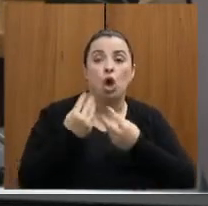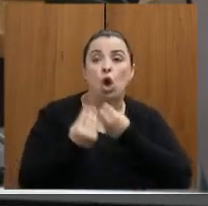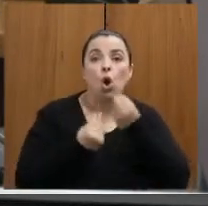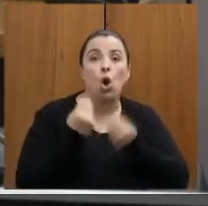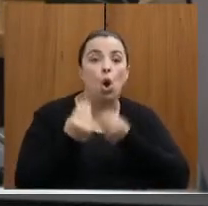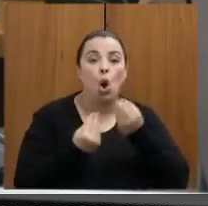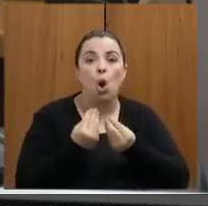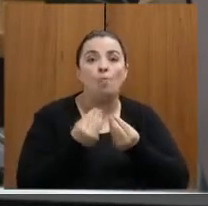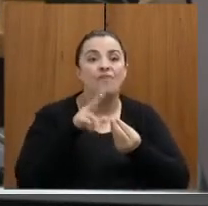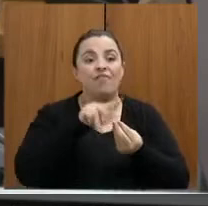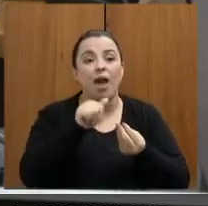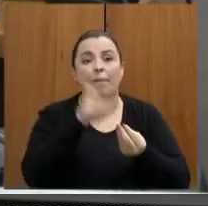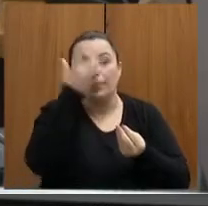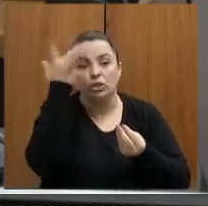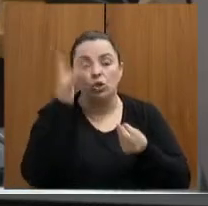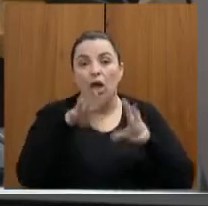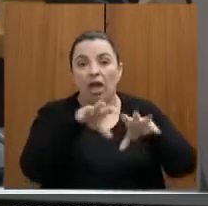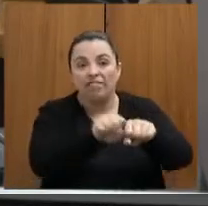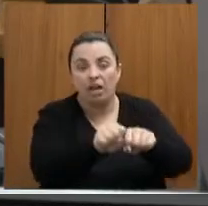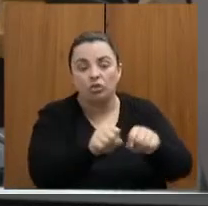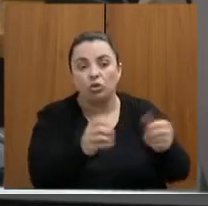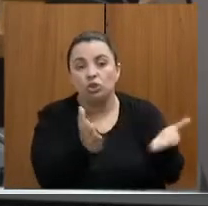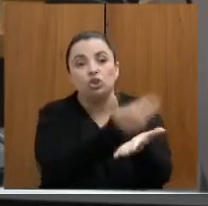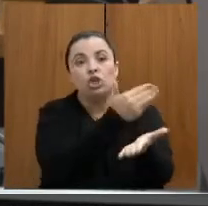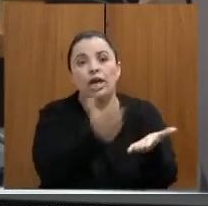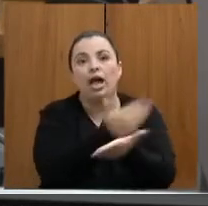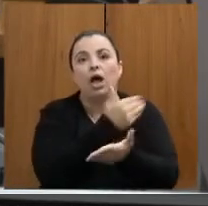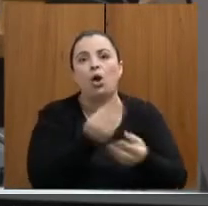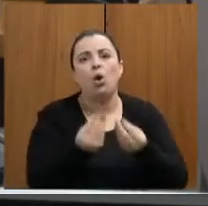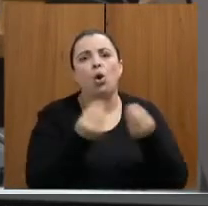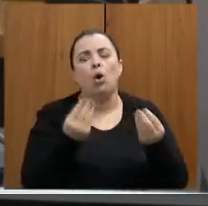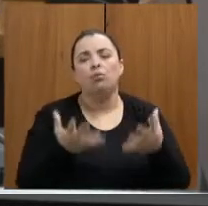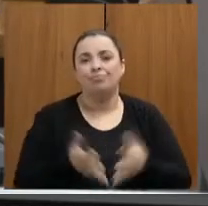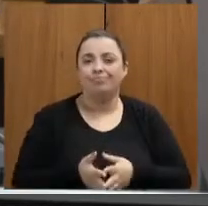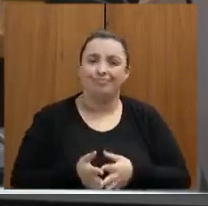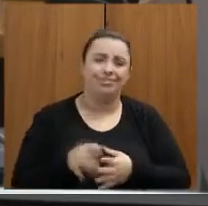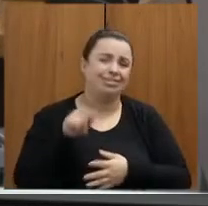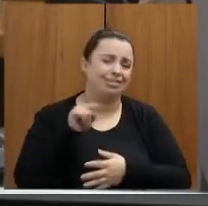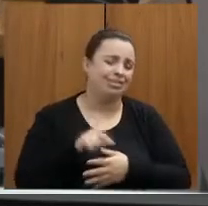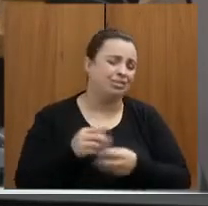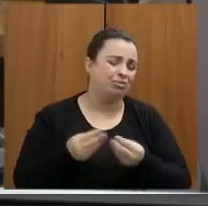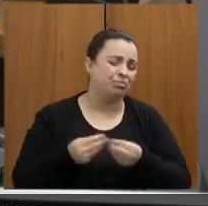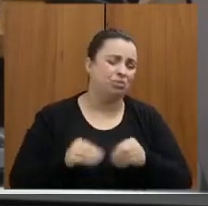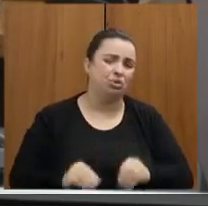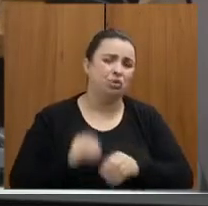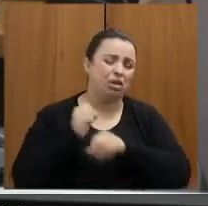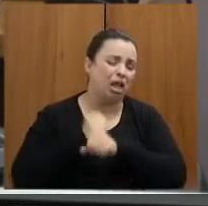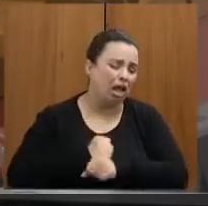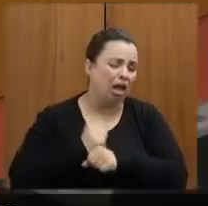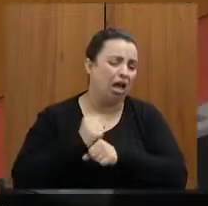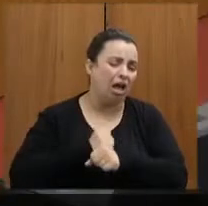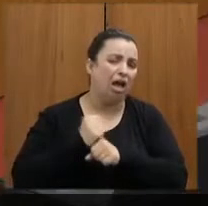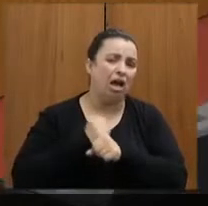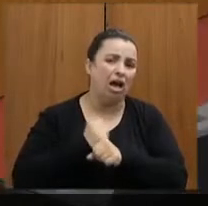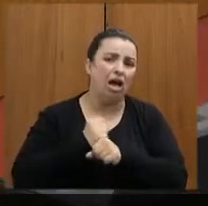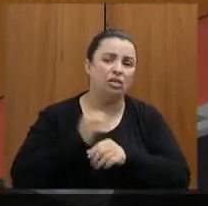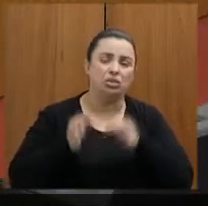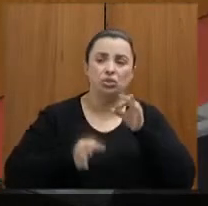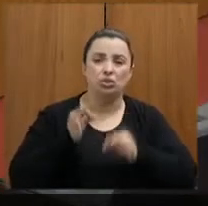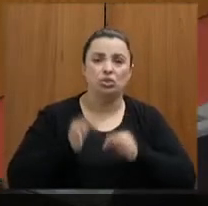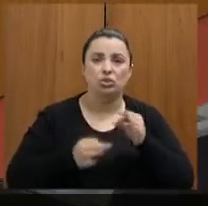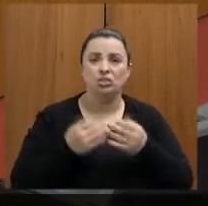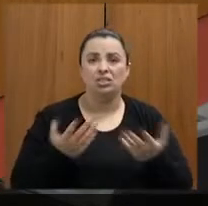vão sair de lá e gerar um prejuízo enorme aí ao longo de anos durante discussões a justiça e ainda tem esse da questão de